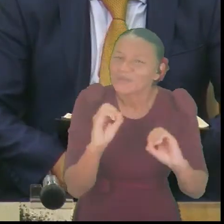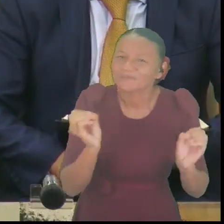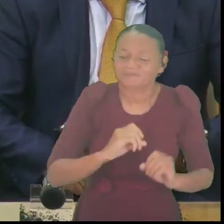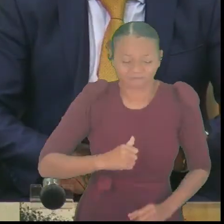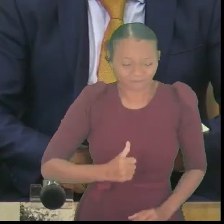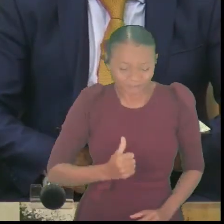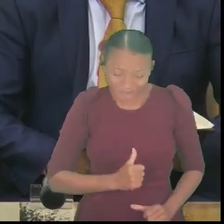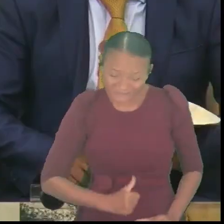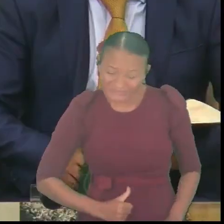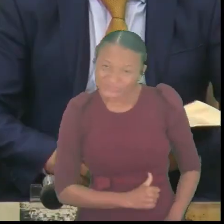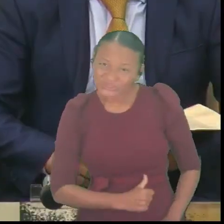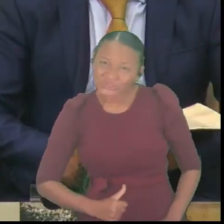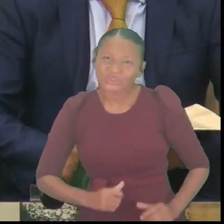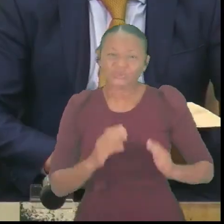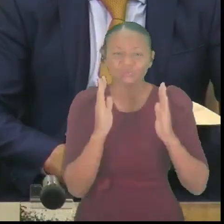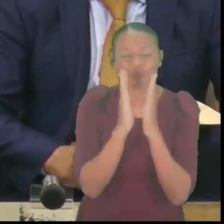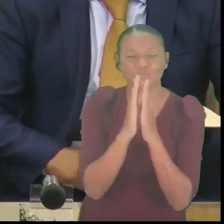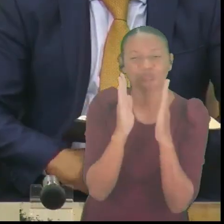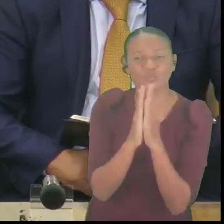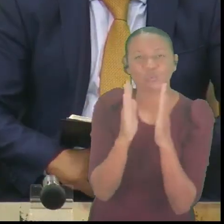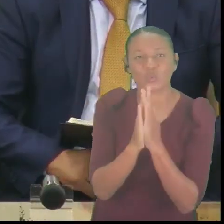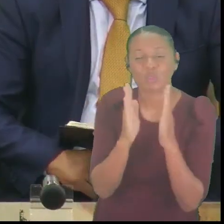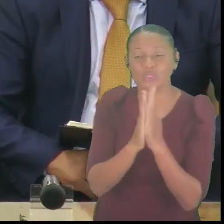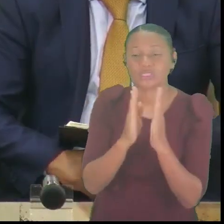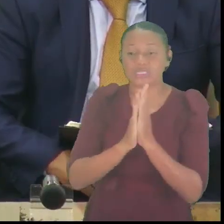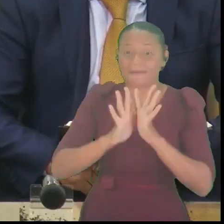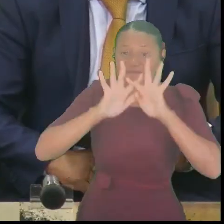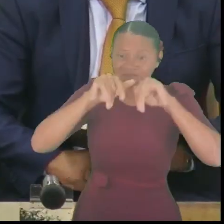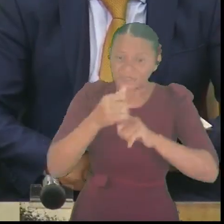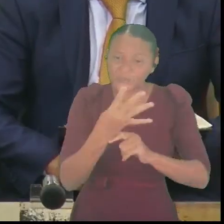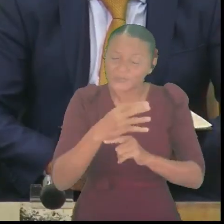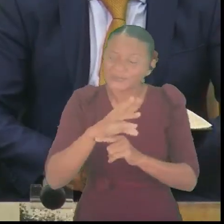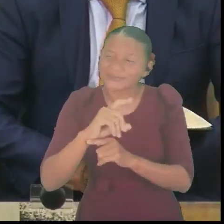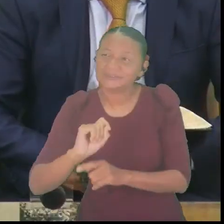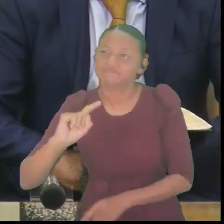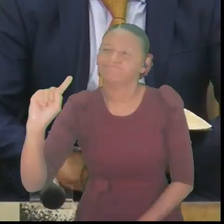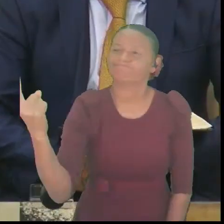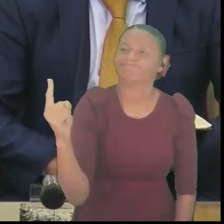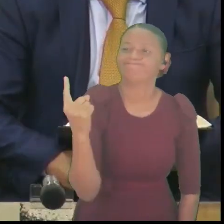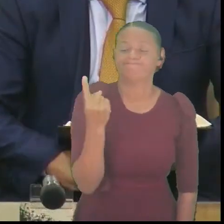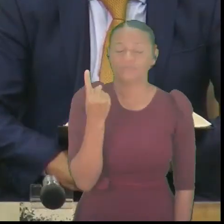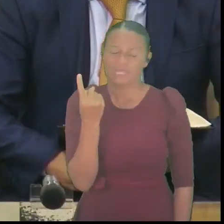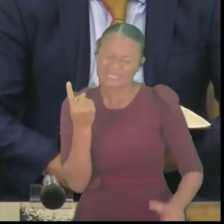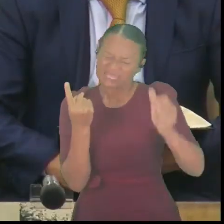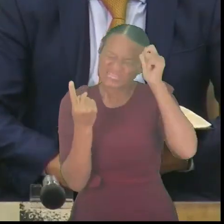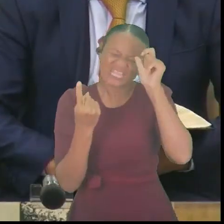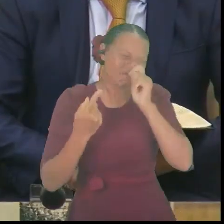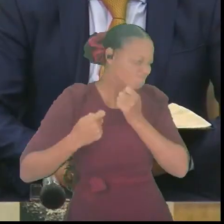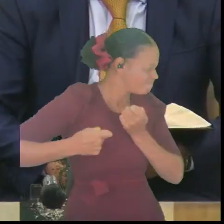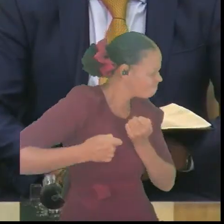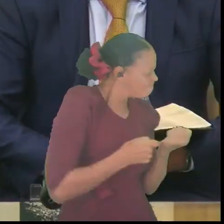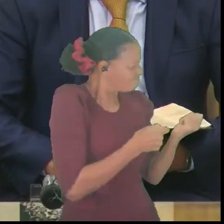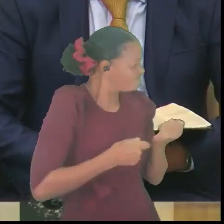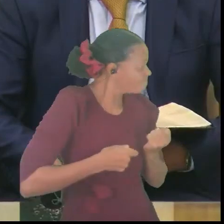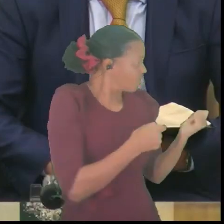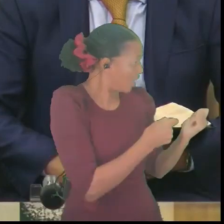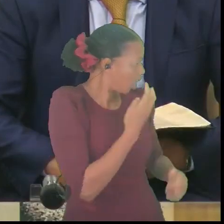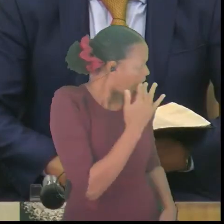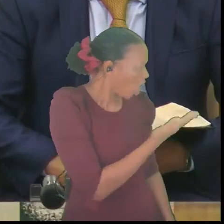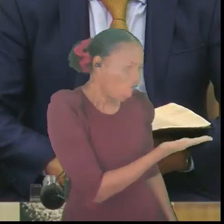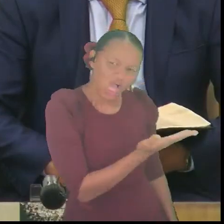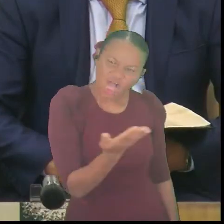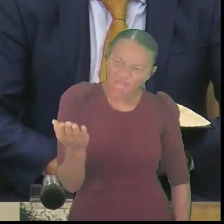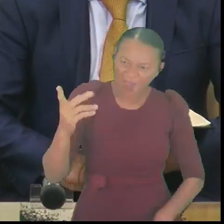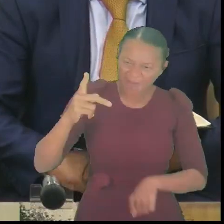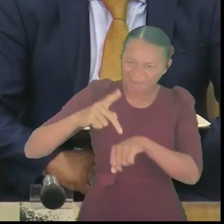findando aqueles 40 dias, ele foi tentado pelo diabo. O diabo mostrou para ele uma das pedras ali do deserto da Judeia